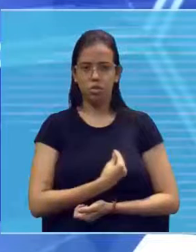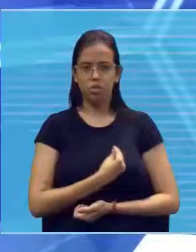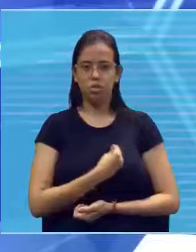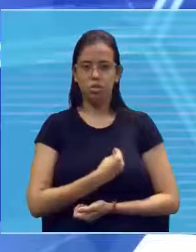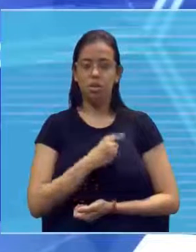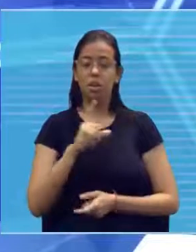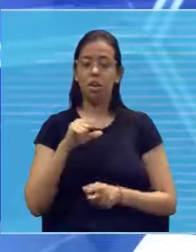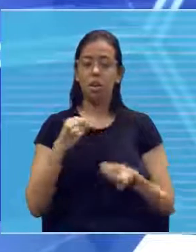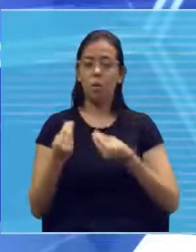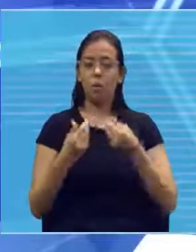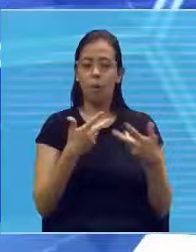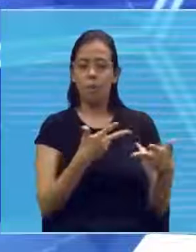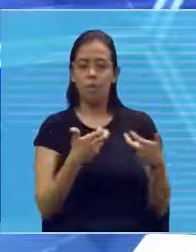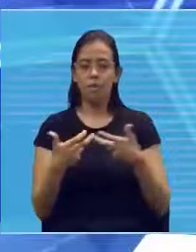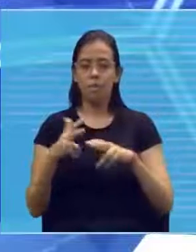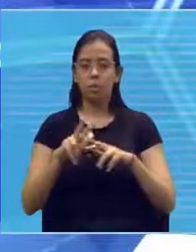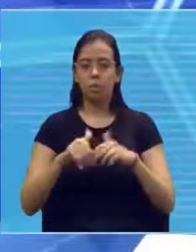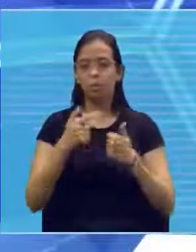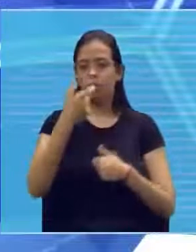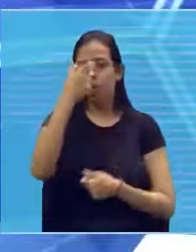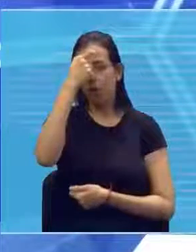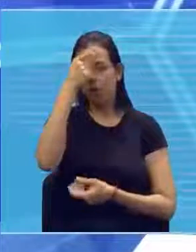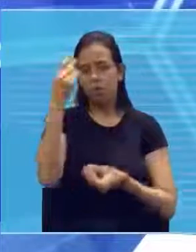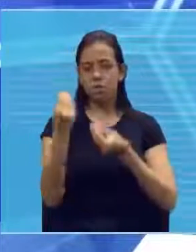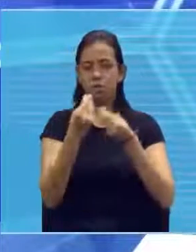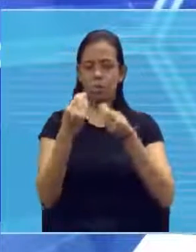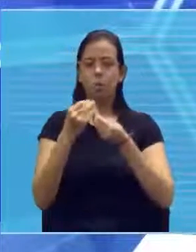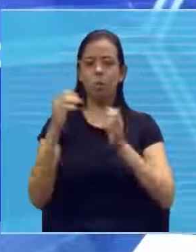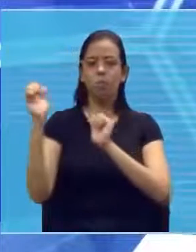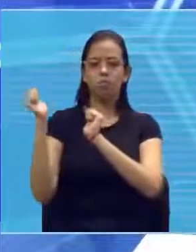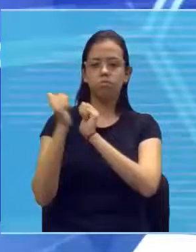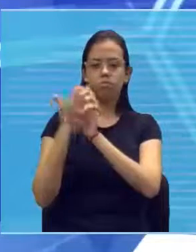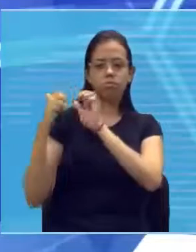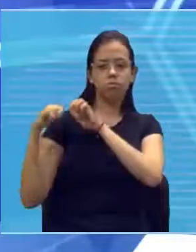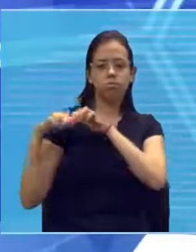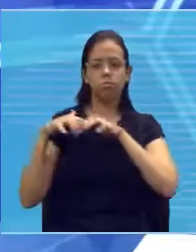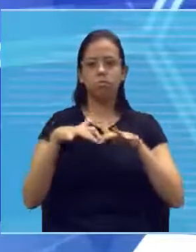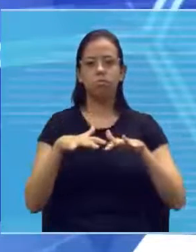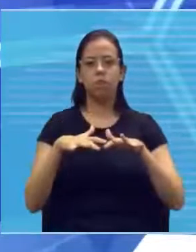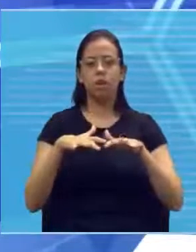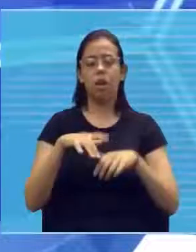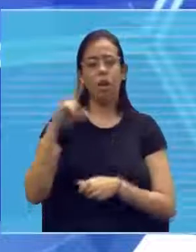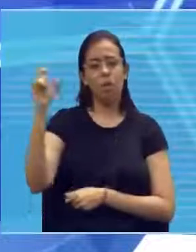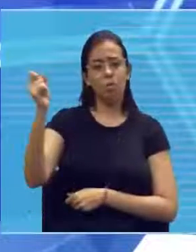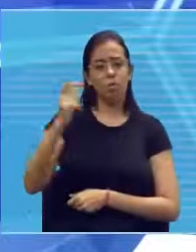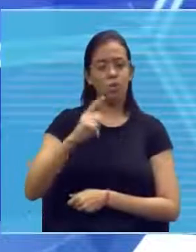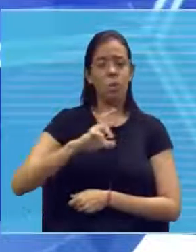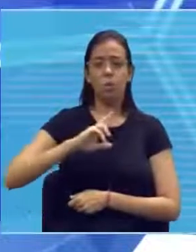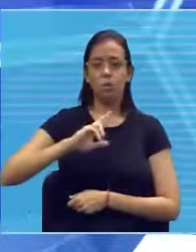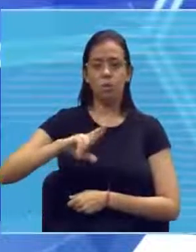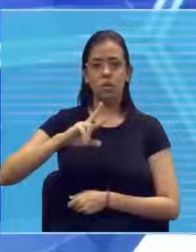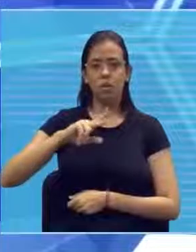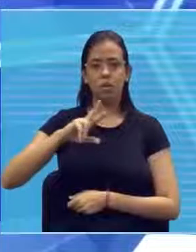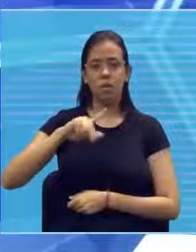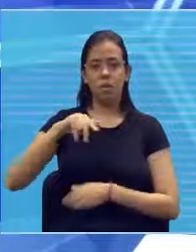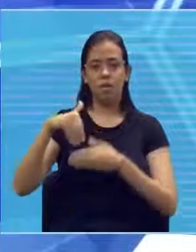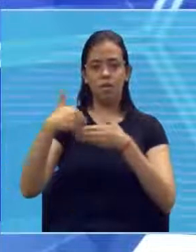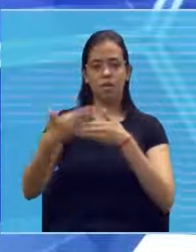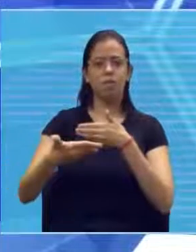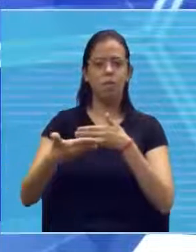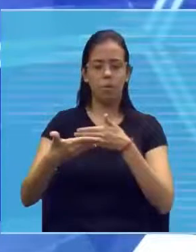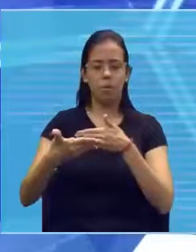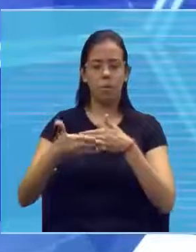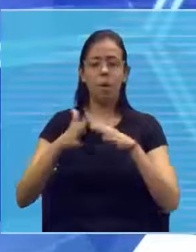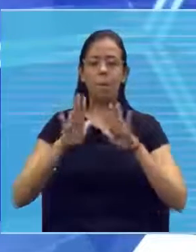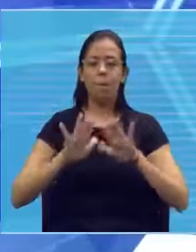que é percebida pela consciência como emanação Luminosa esse sol não está exatamente fora